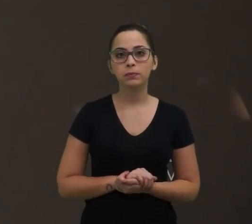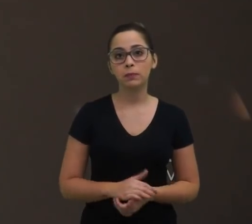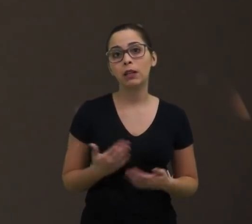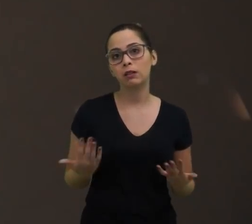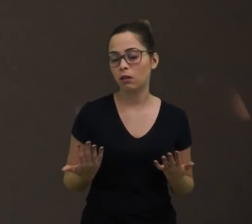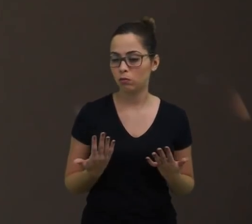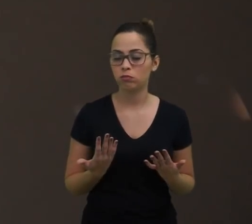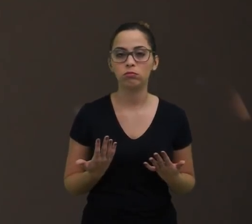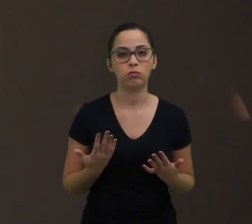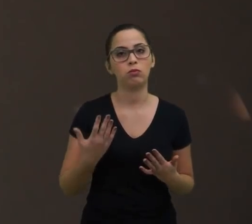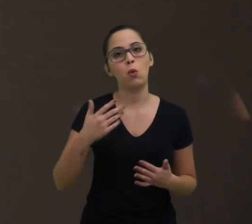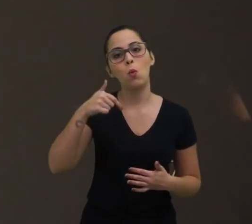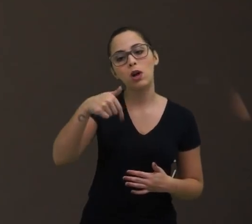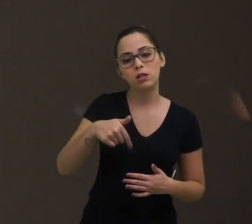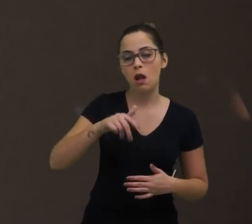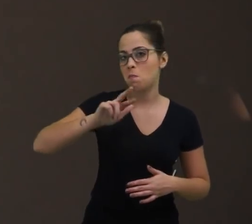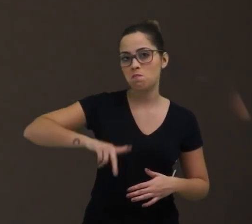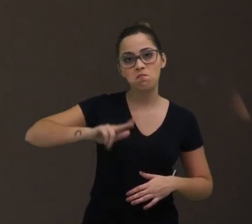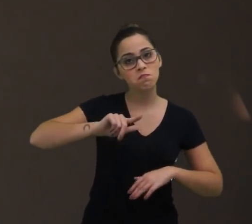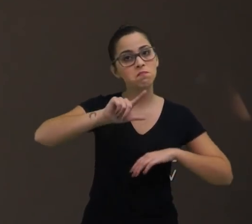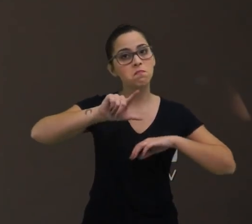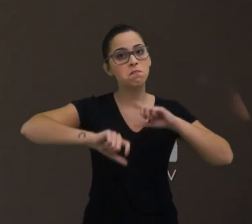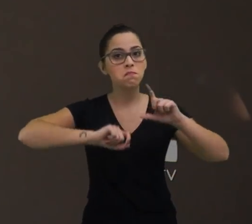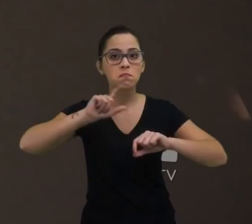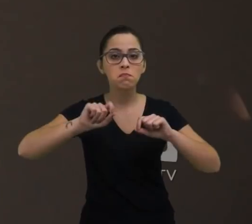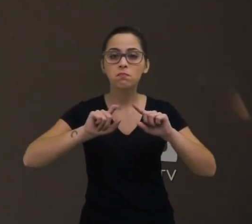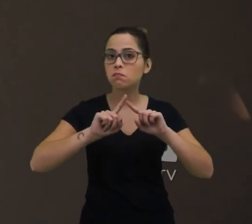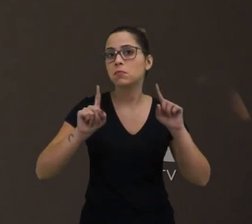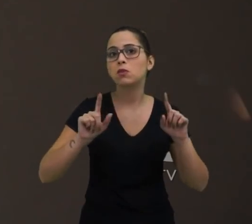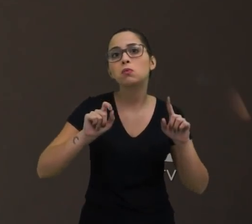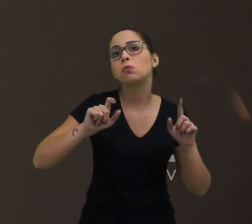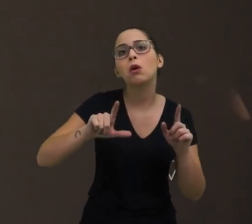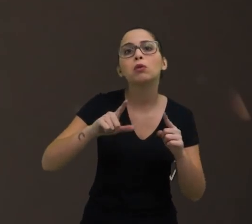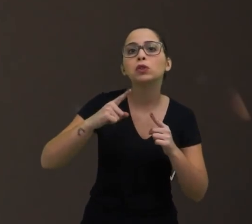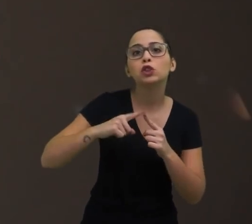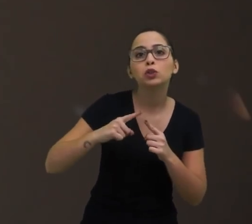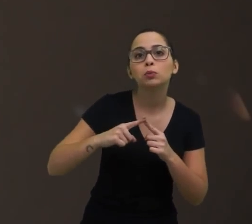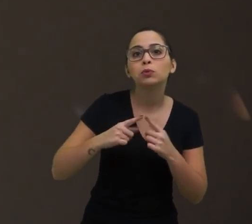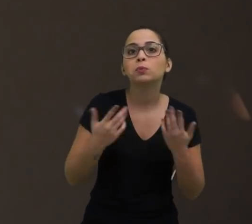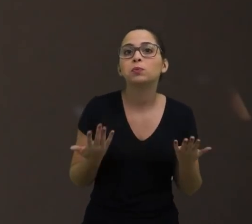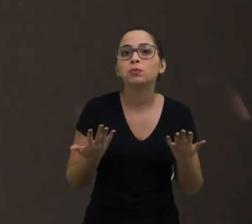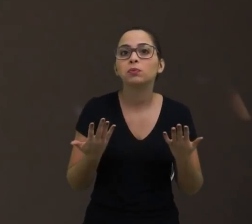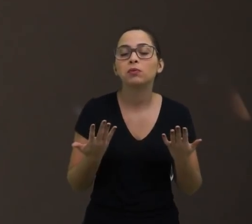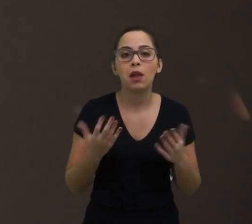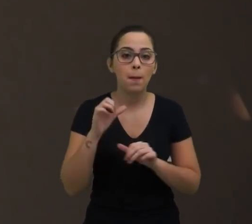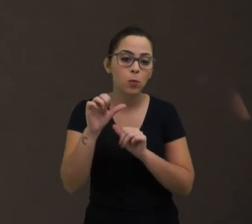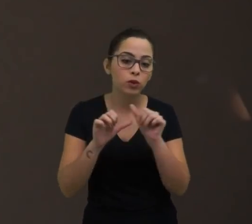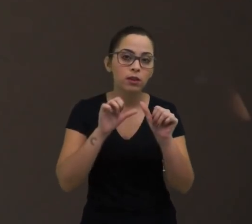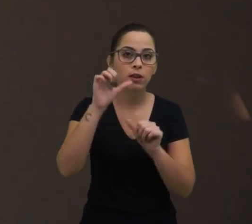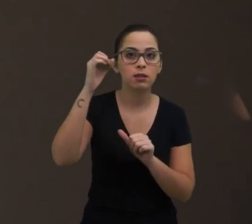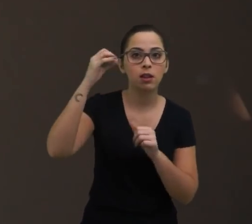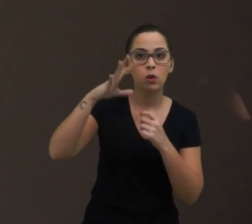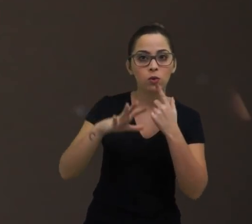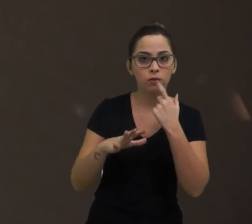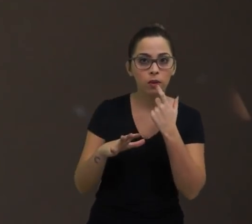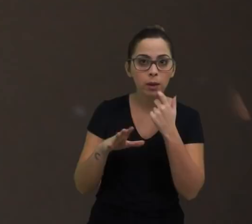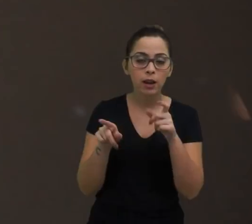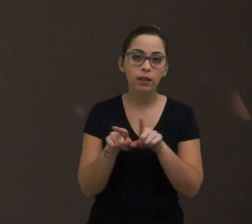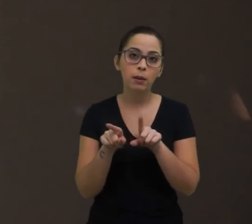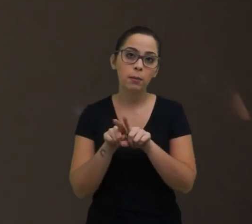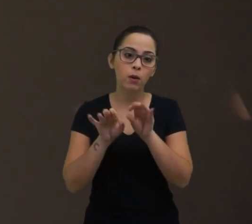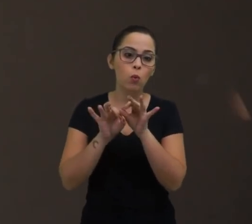explicados pela expansão do universo. Tá? Se quasares são objetos distantes. Porém, quasares são quase